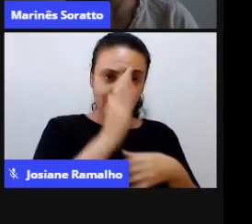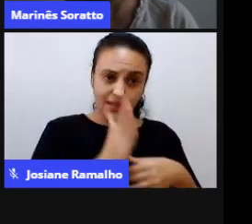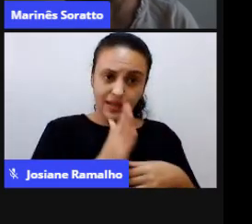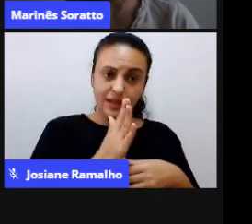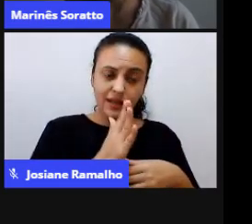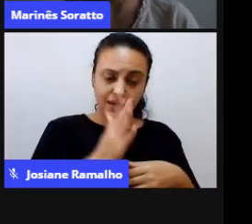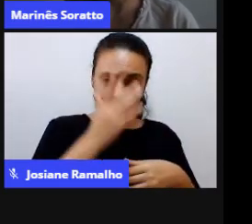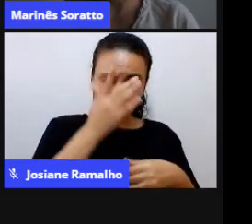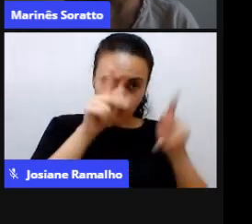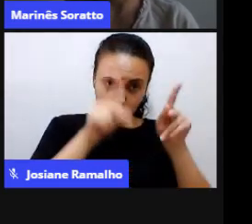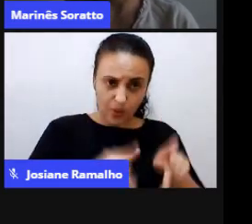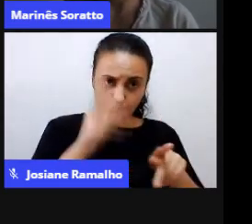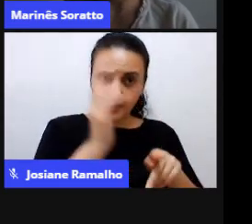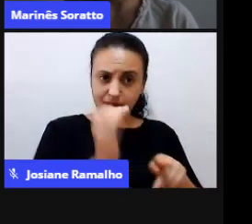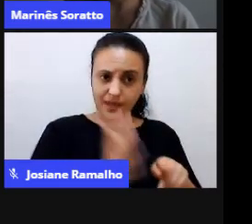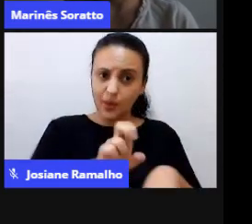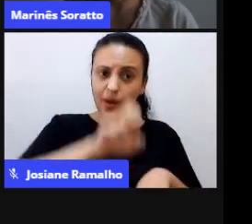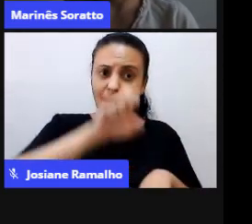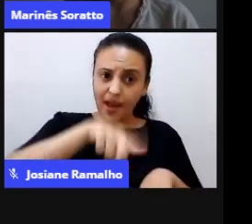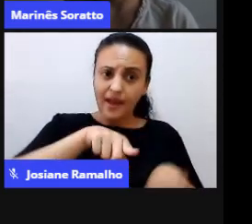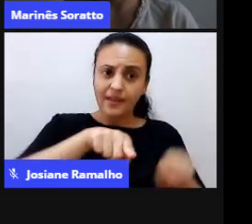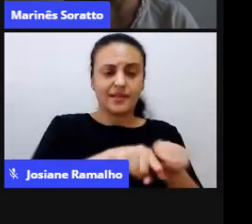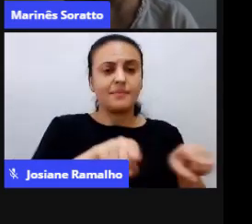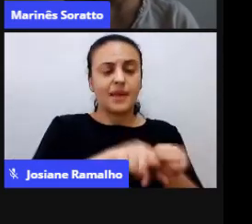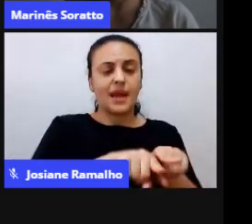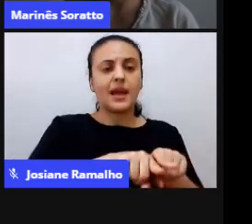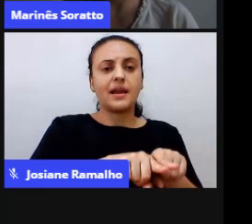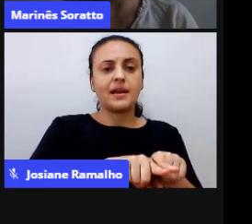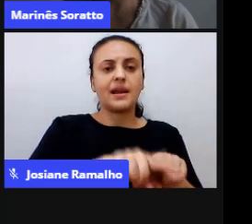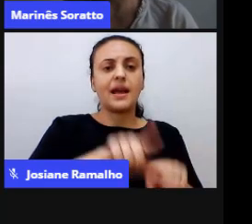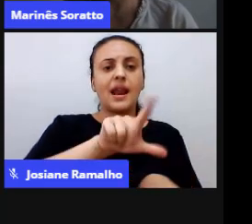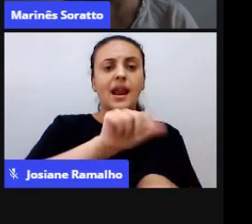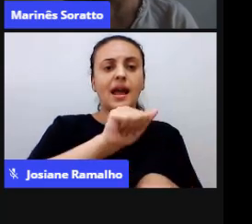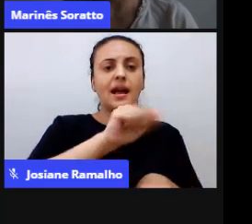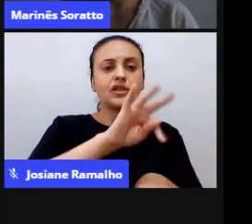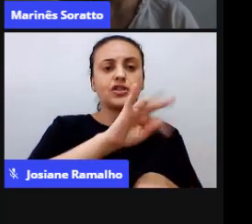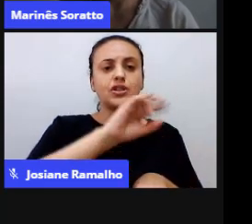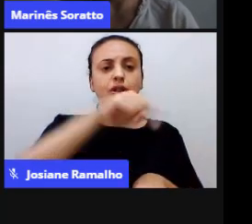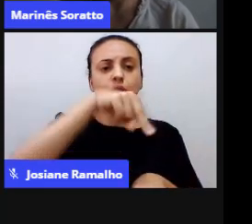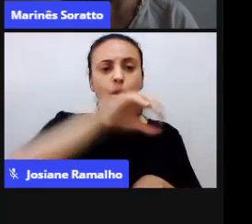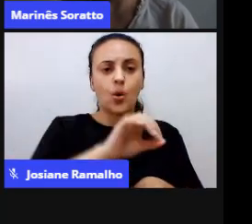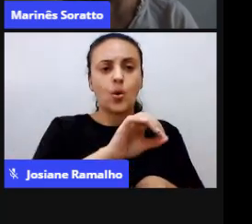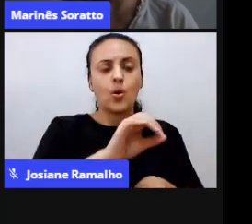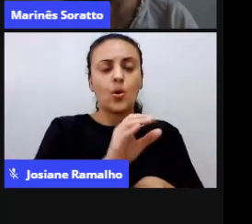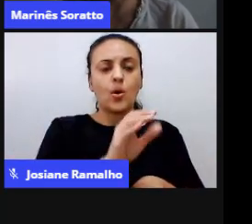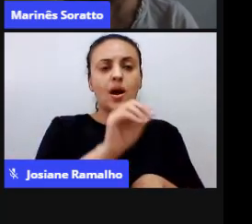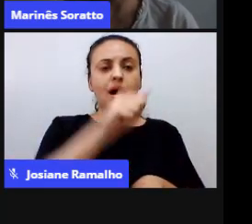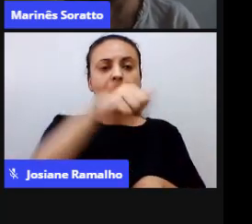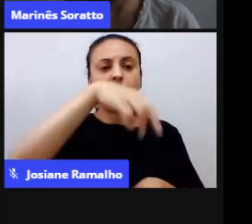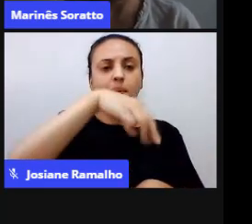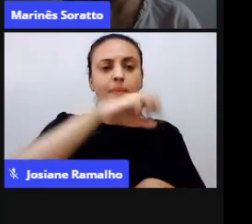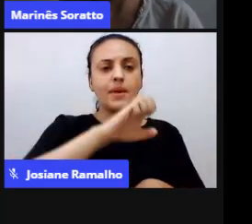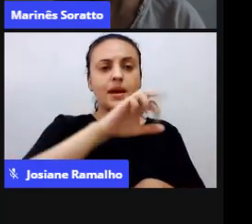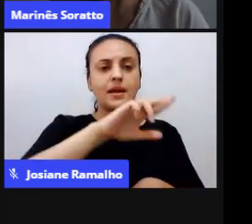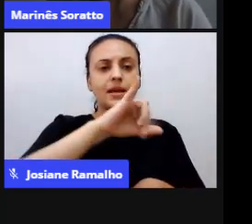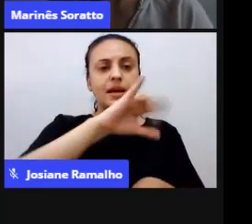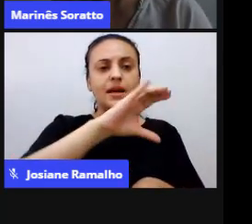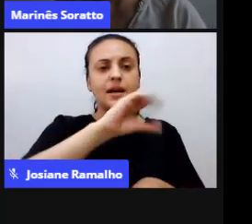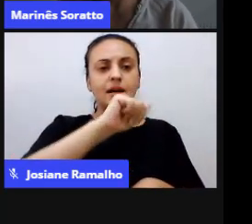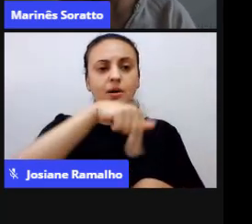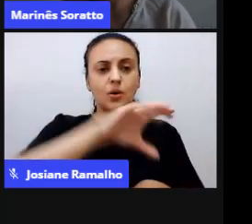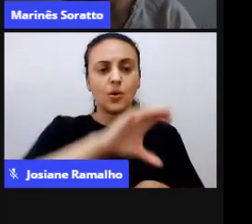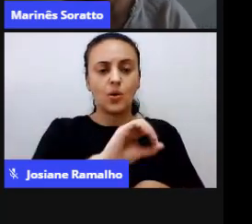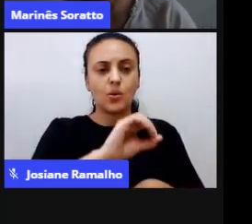acaba soando até como estranho, né? A gente acaba fazendo um esforço para falar, nossa, eu sou latino-americano.